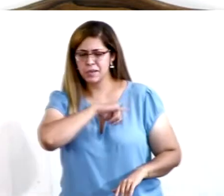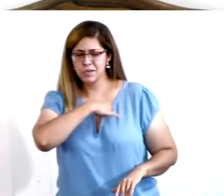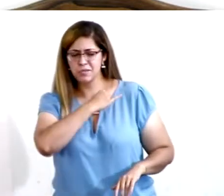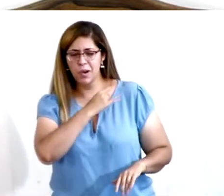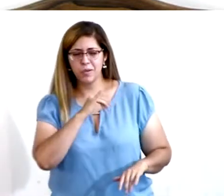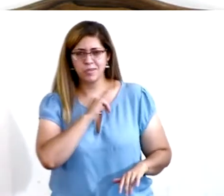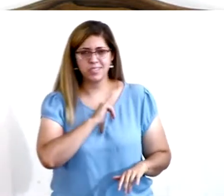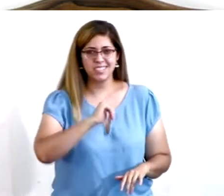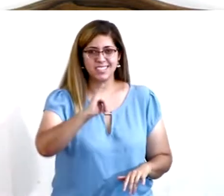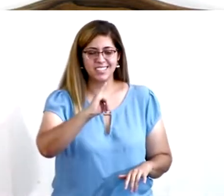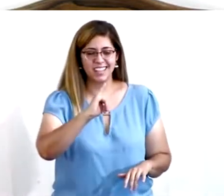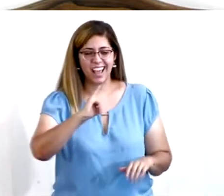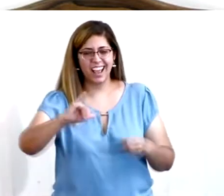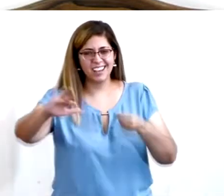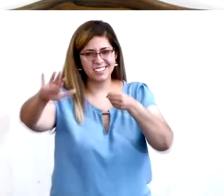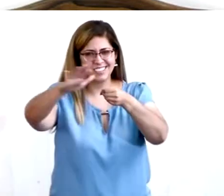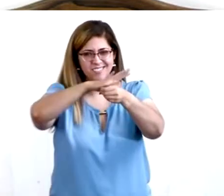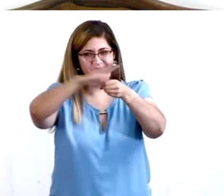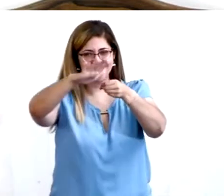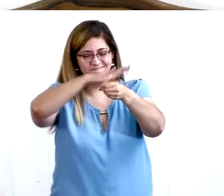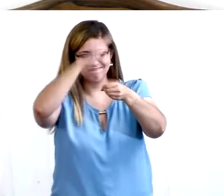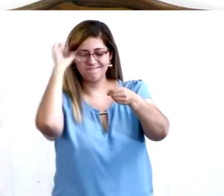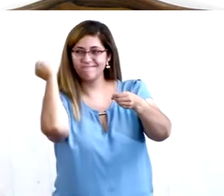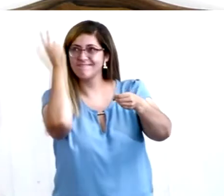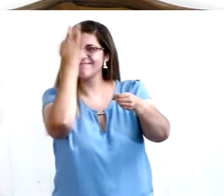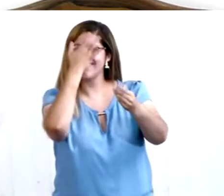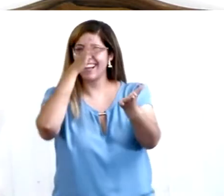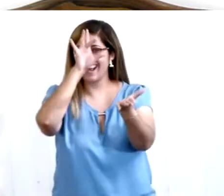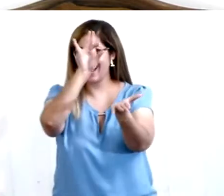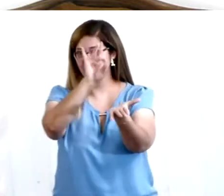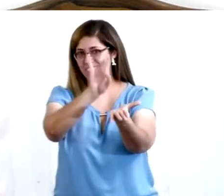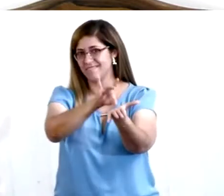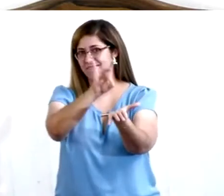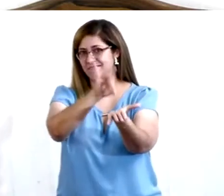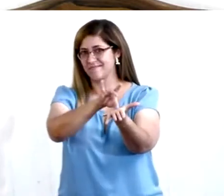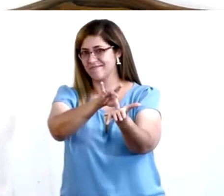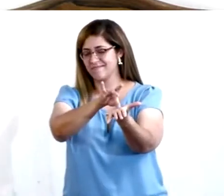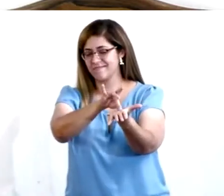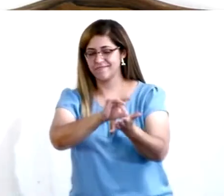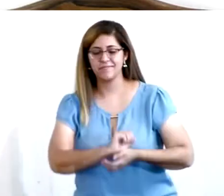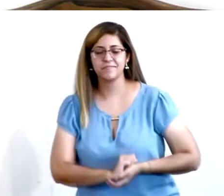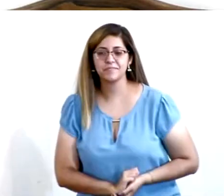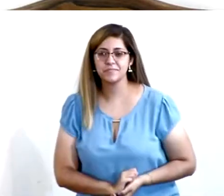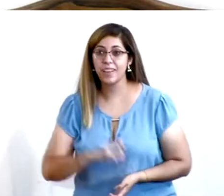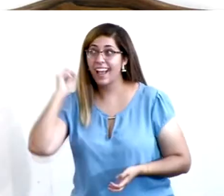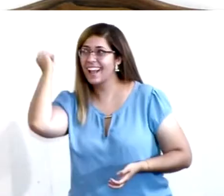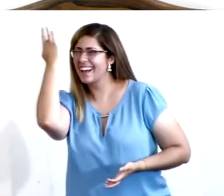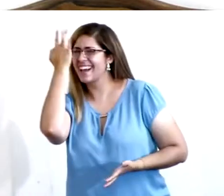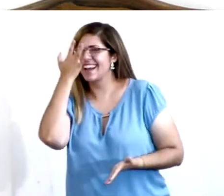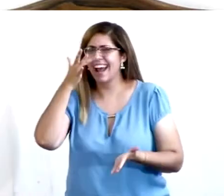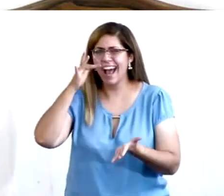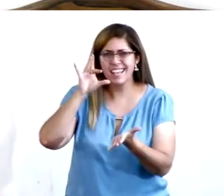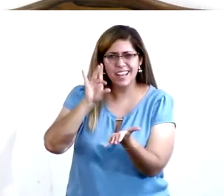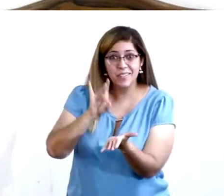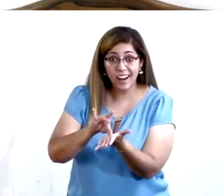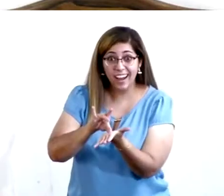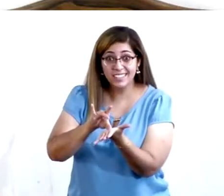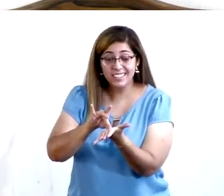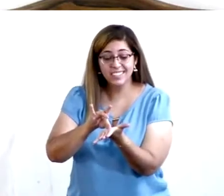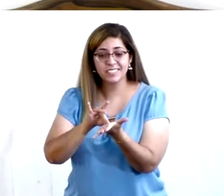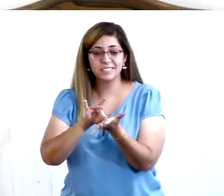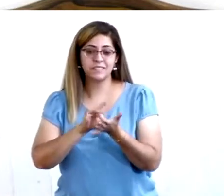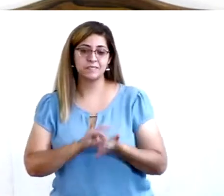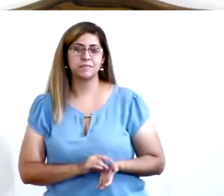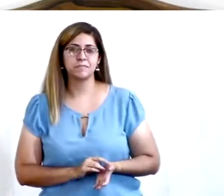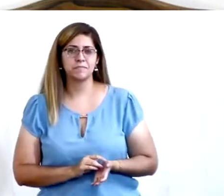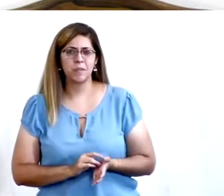cheio de graça e de verdade. Irmãos, uma graça e uma verdade que tem